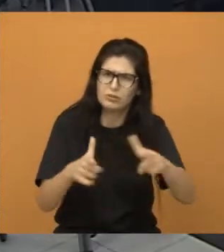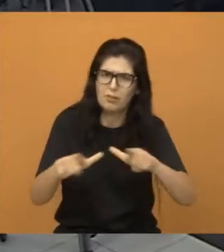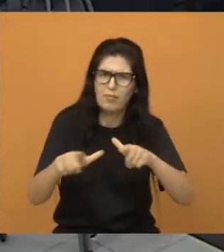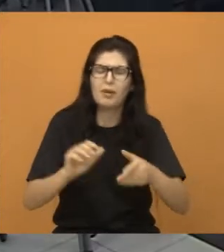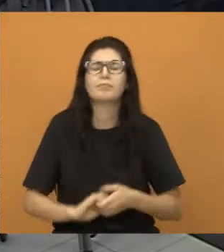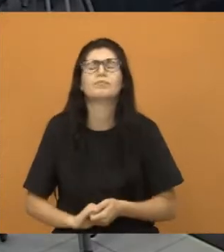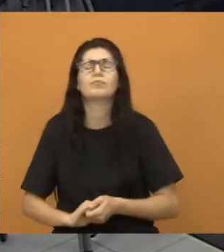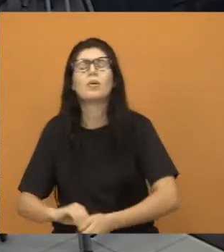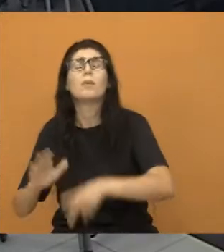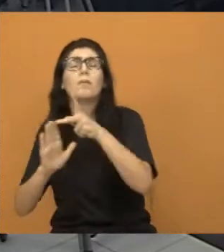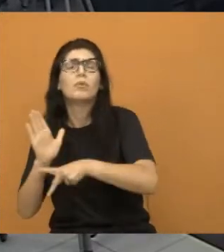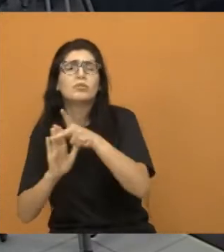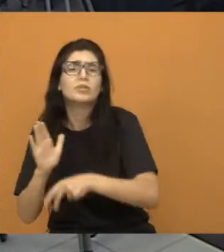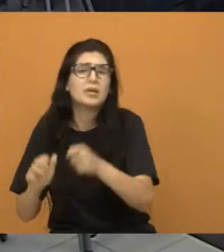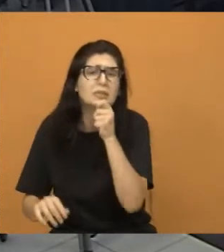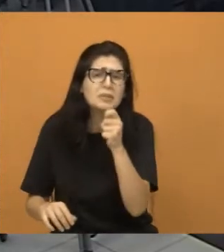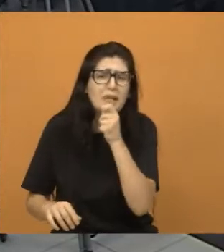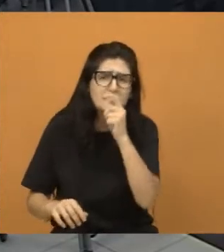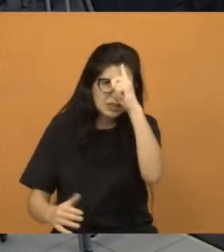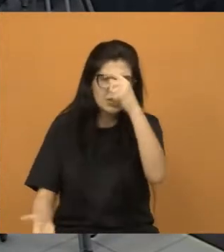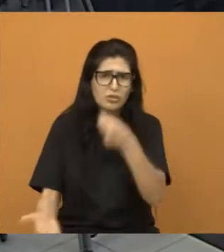Projeto continua em discussão.